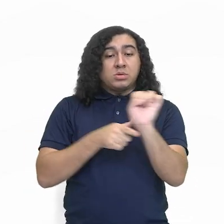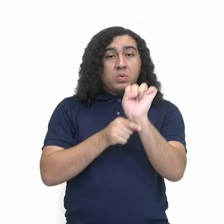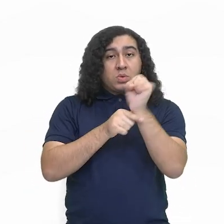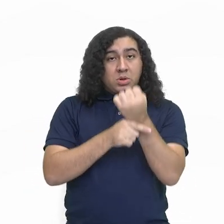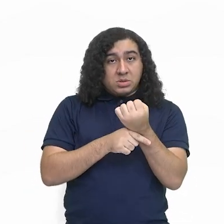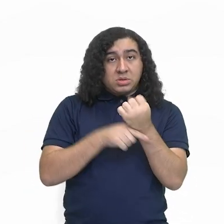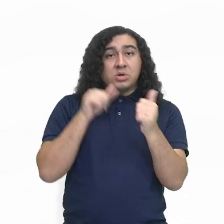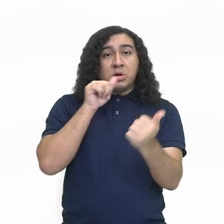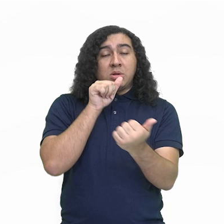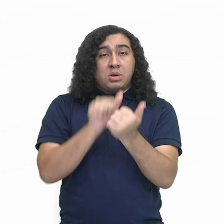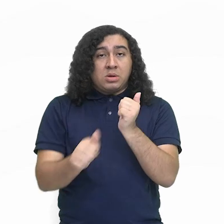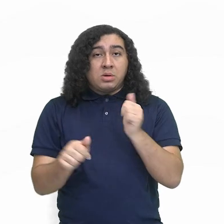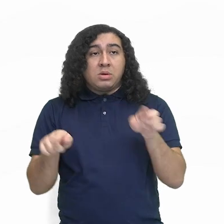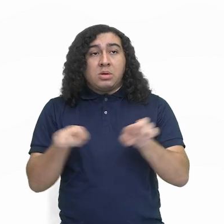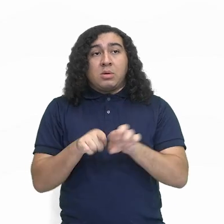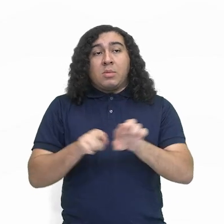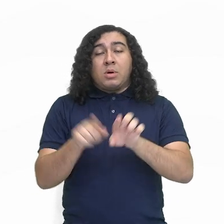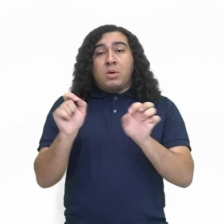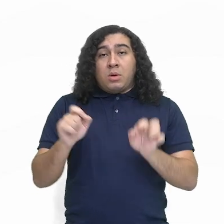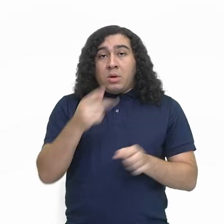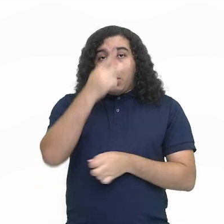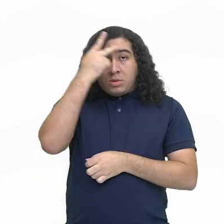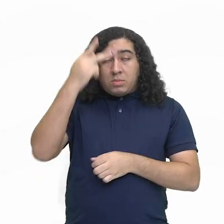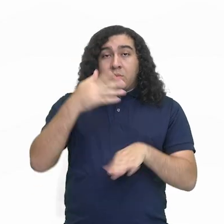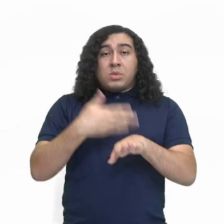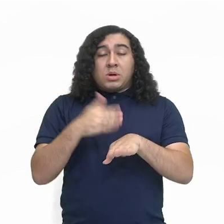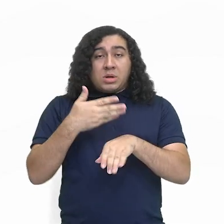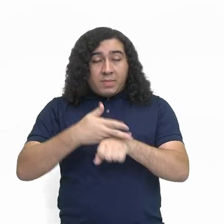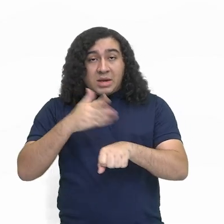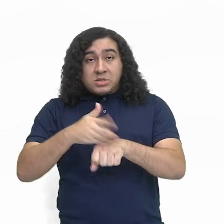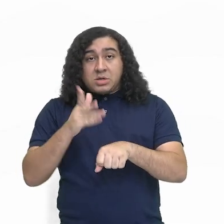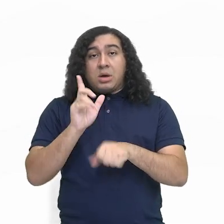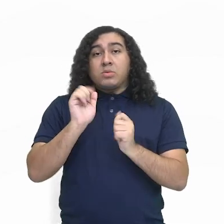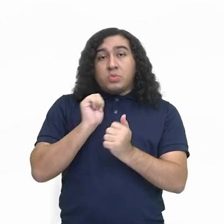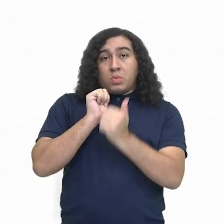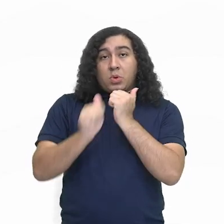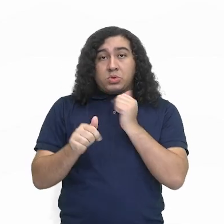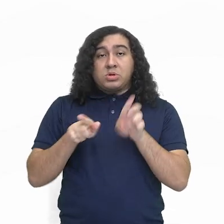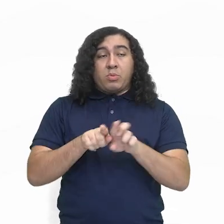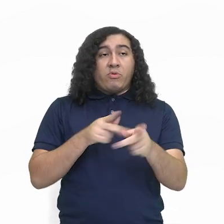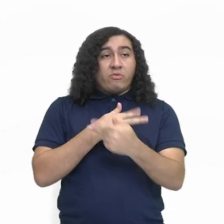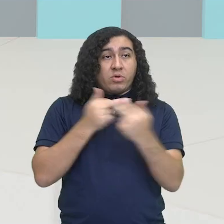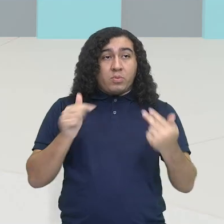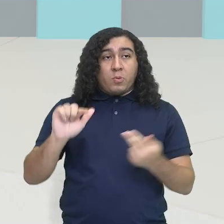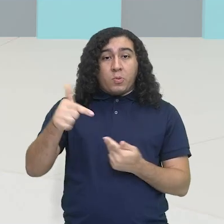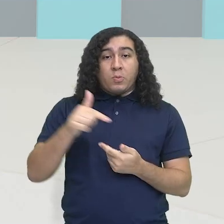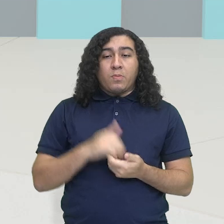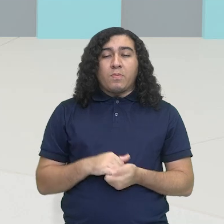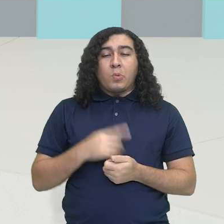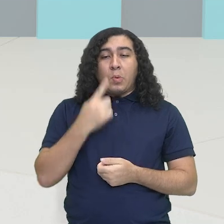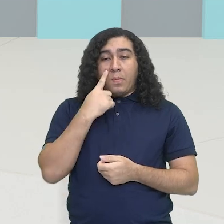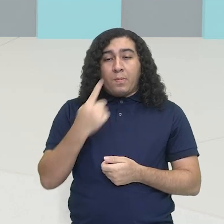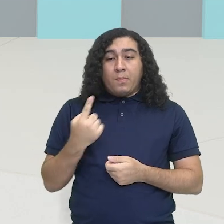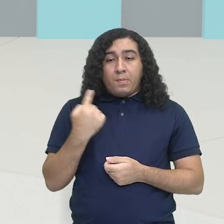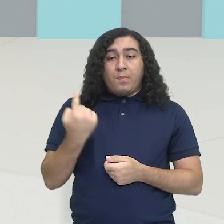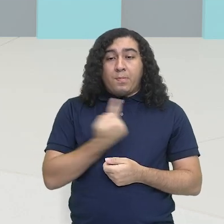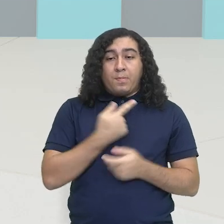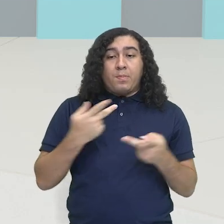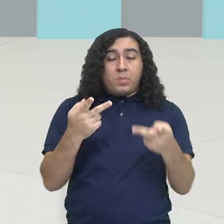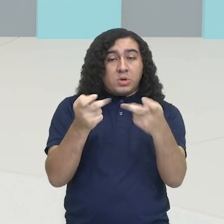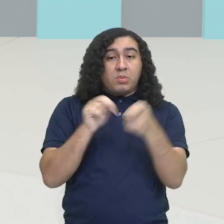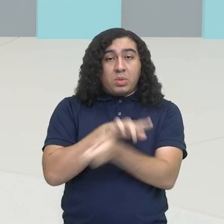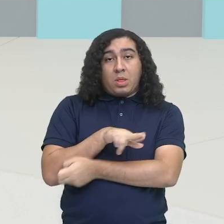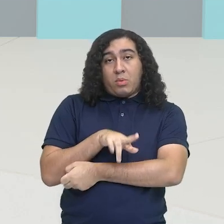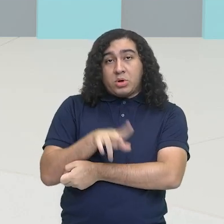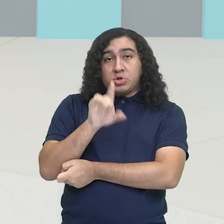de atletas, torcedores e demais envolvidos. Ok? Então, aqui a gente observa que não só